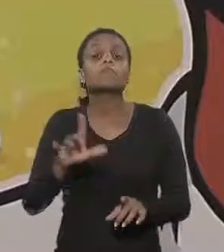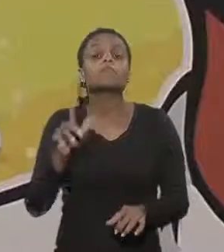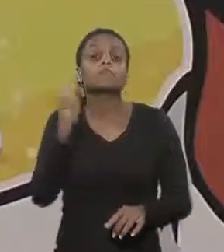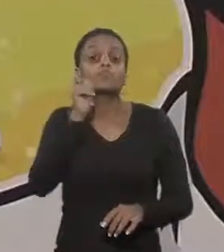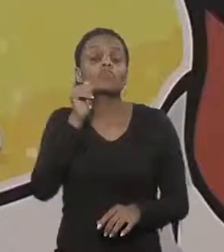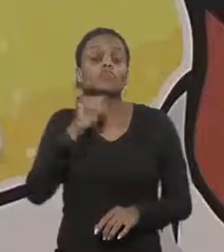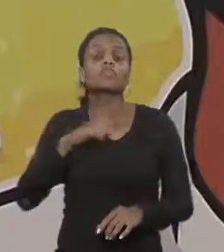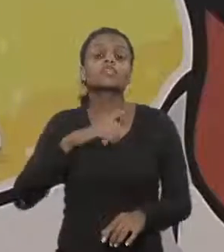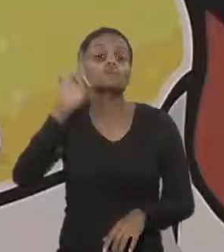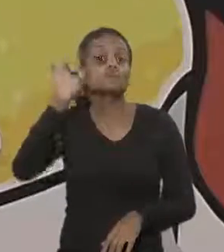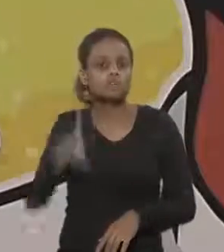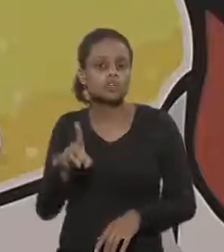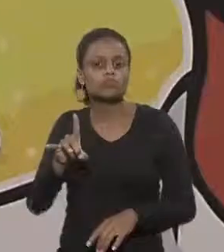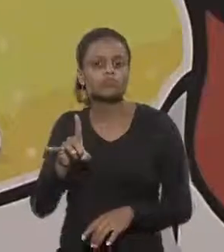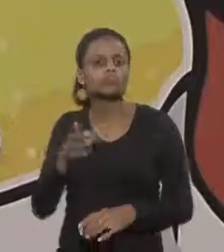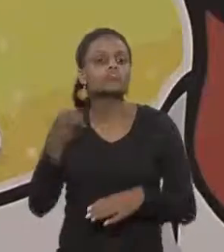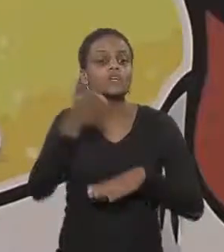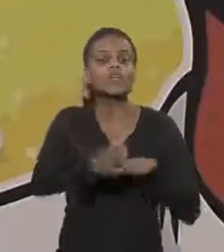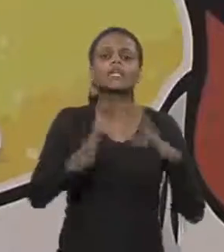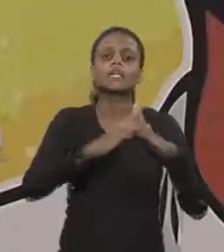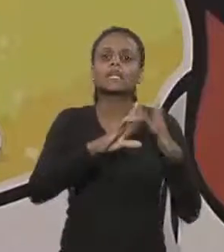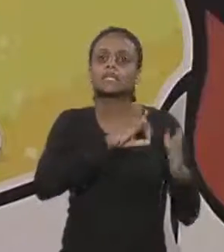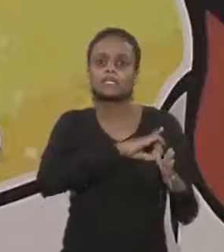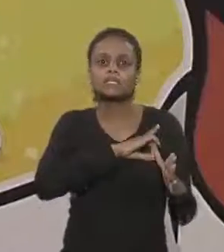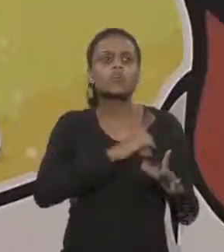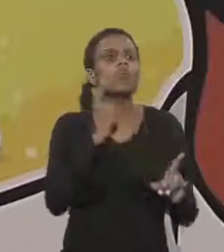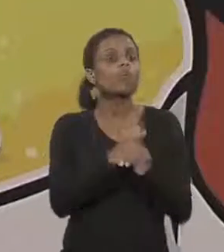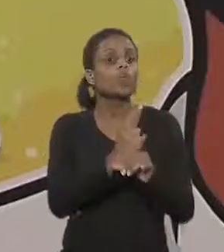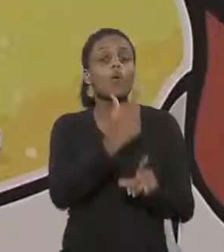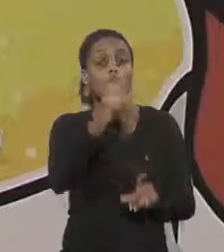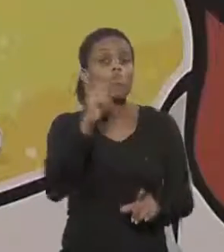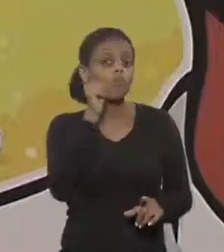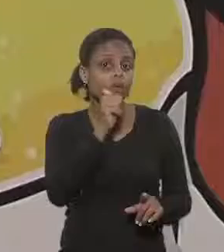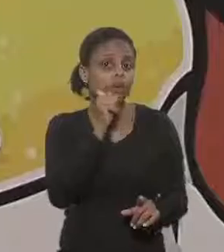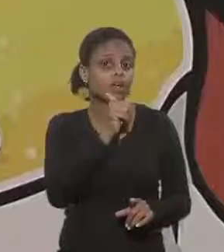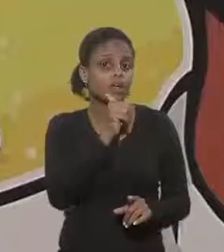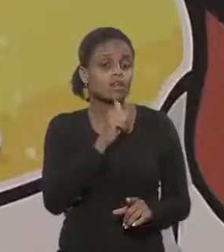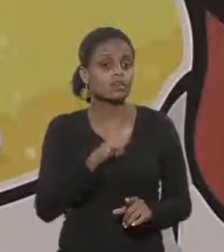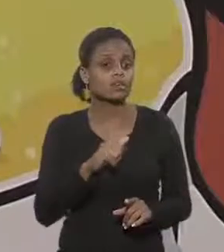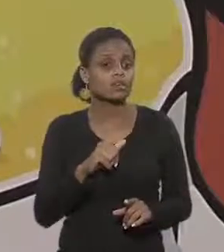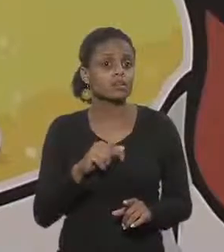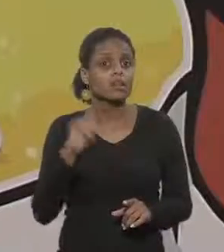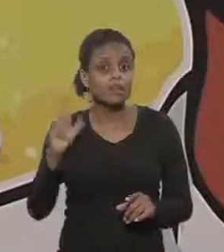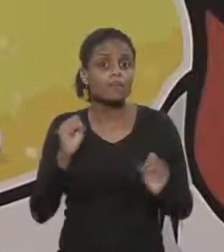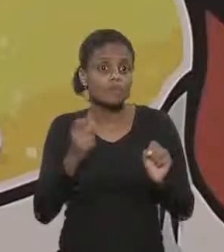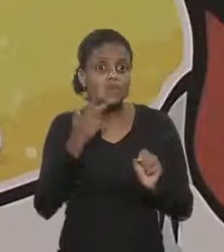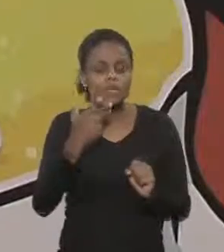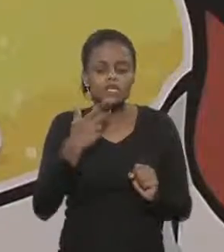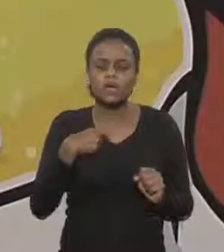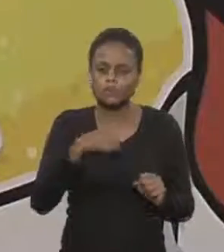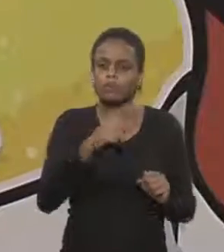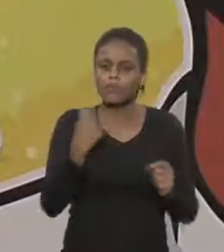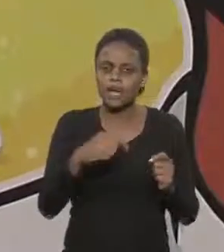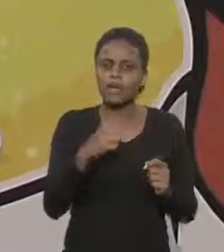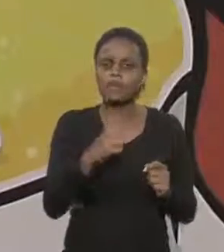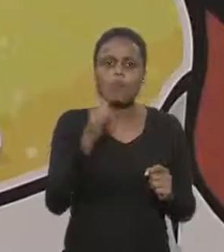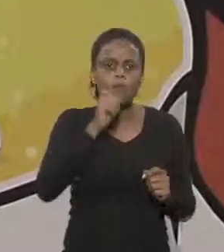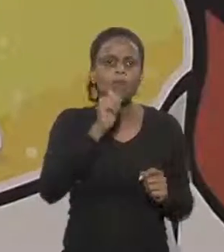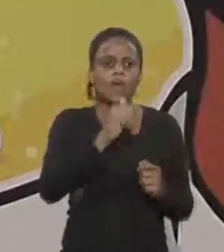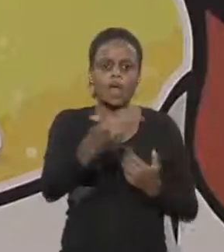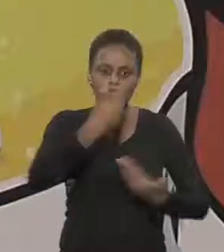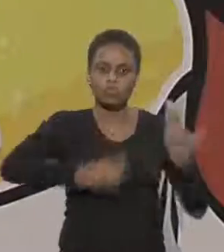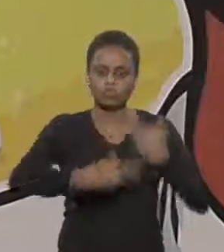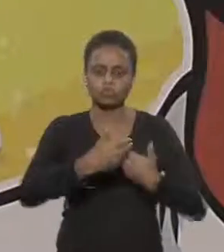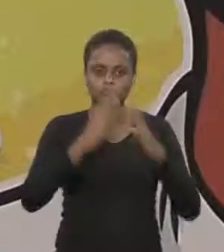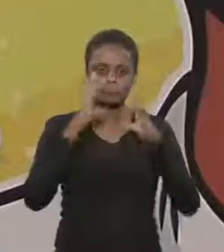ter o direito de chegar no plantão e encontrar uma outra mulher, para que ela possa dizer: olha, eu quero ser ouvida por uma